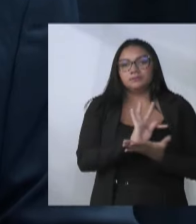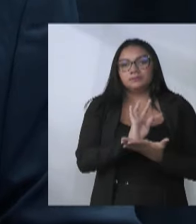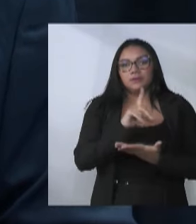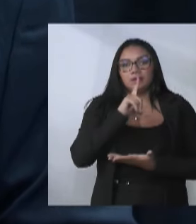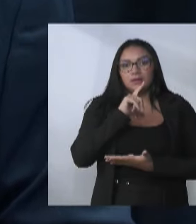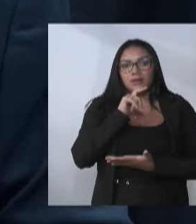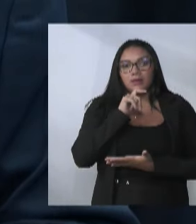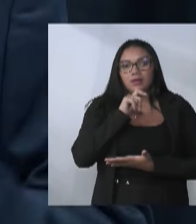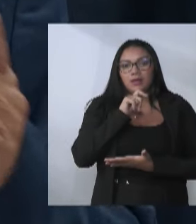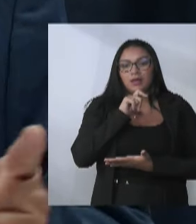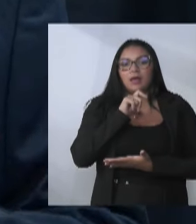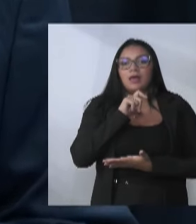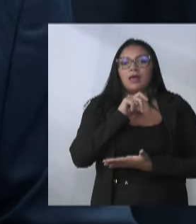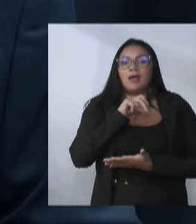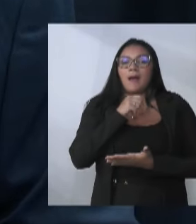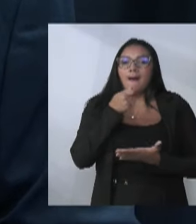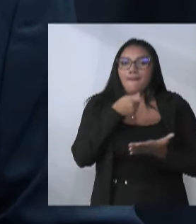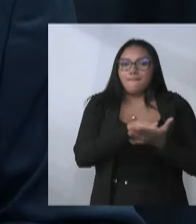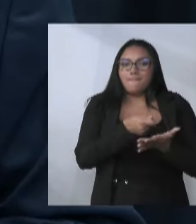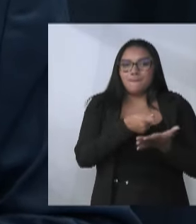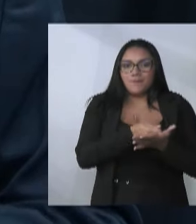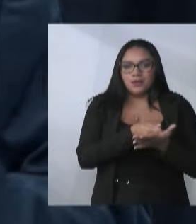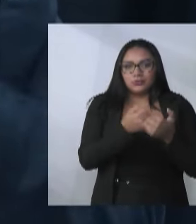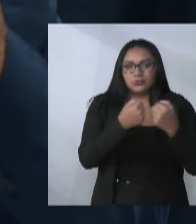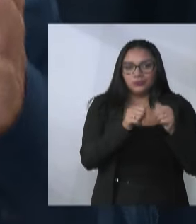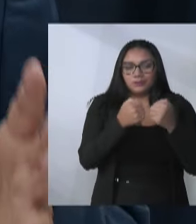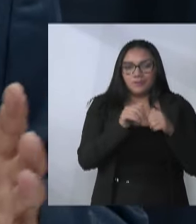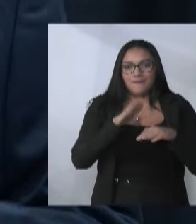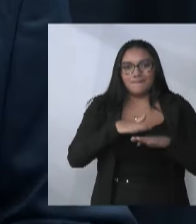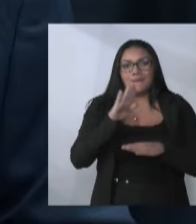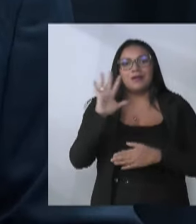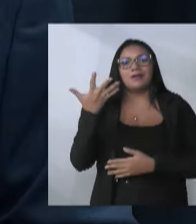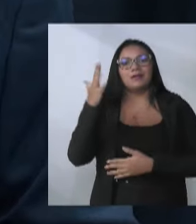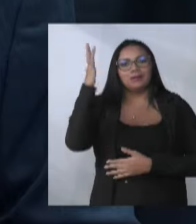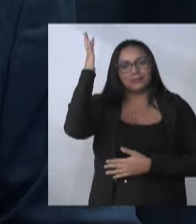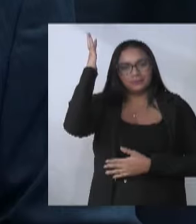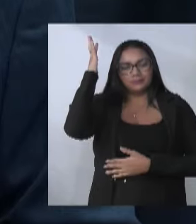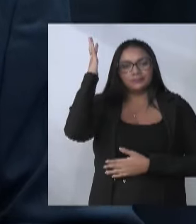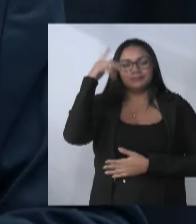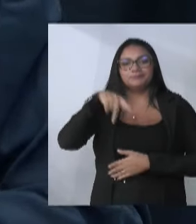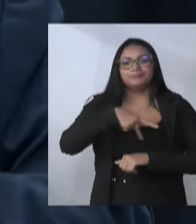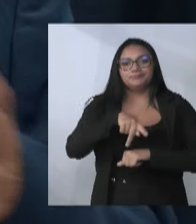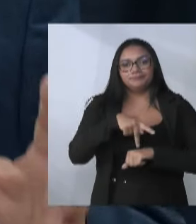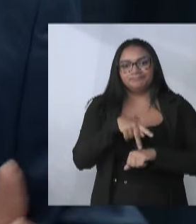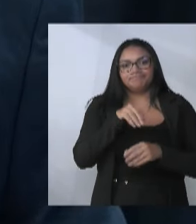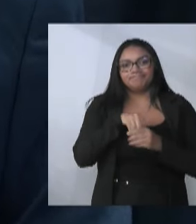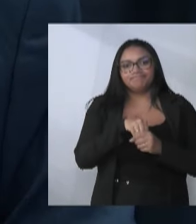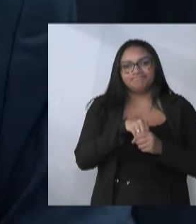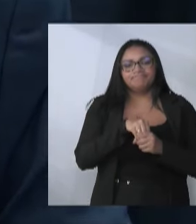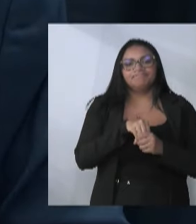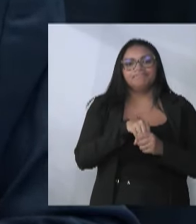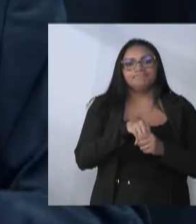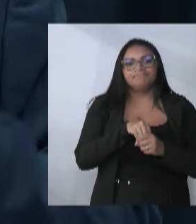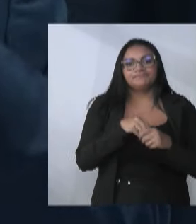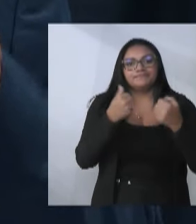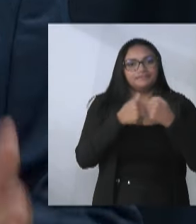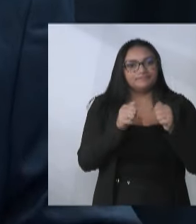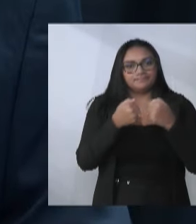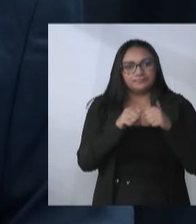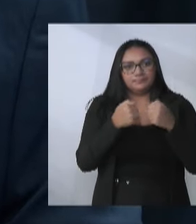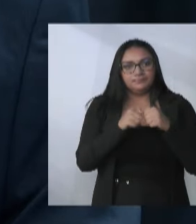de transporte coletivo deste país. Um setor de transporte que merece, sem sombra de dúvidas,